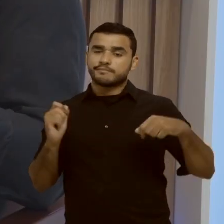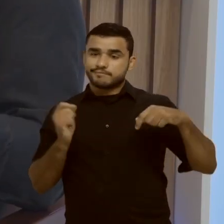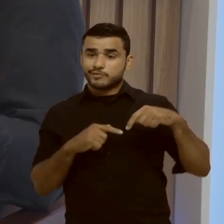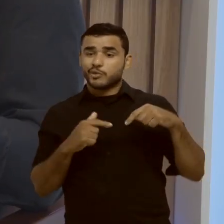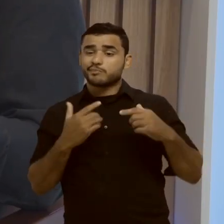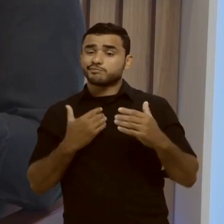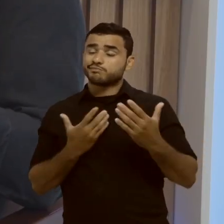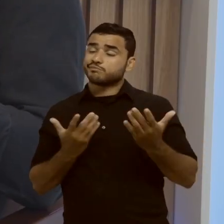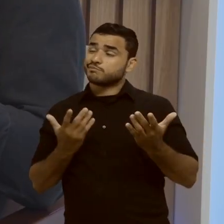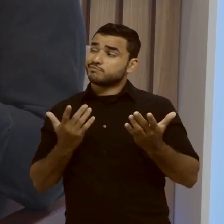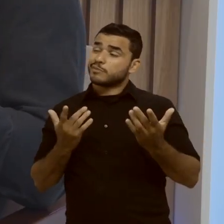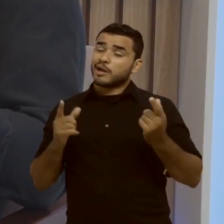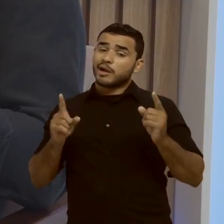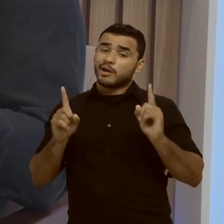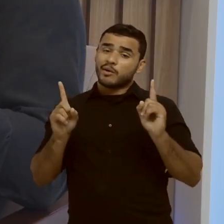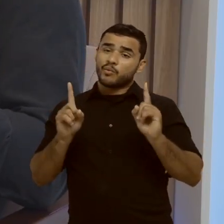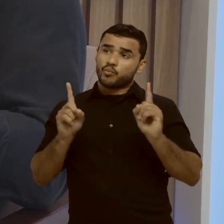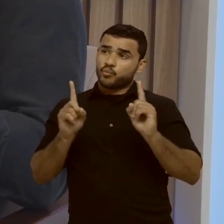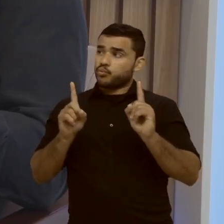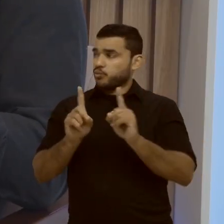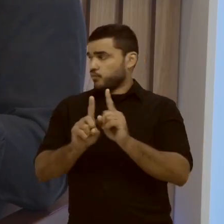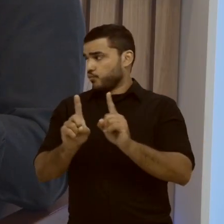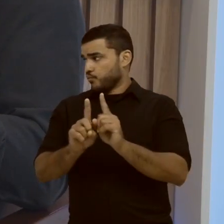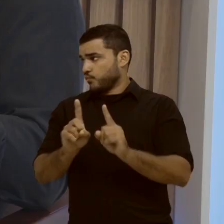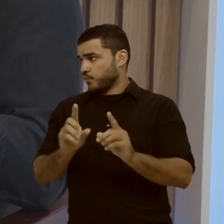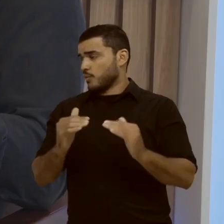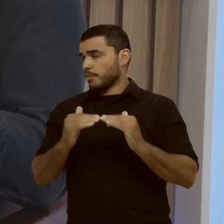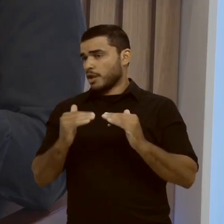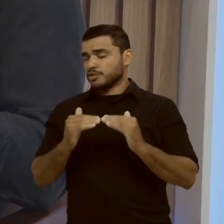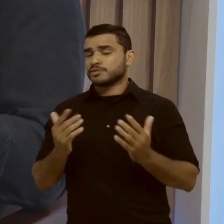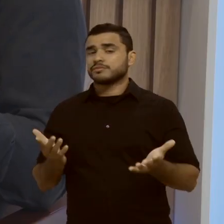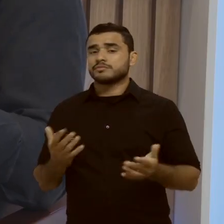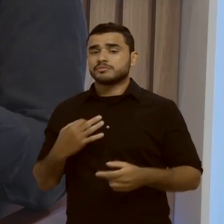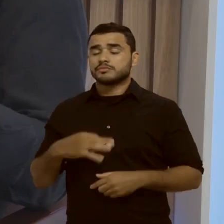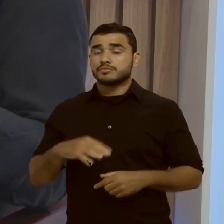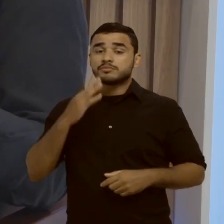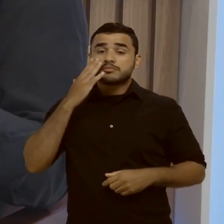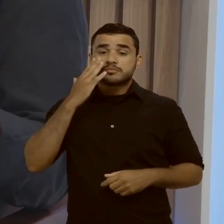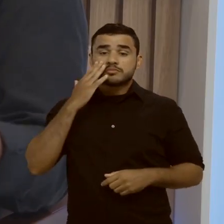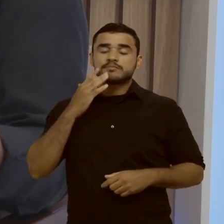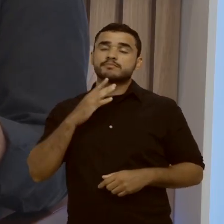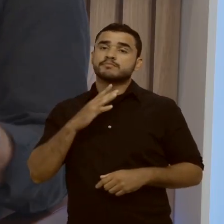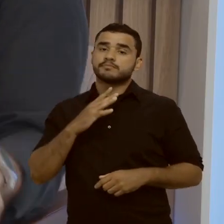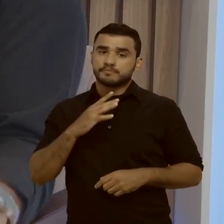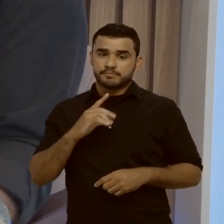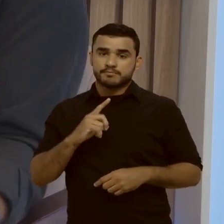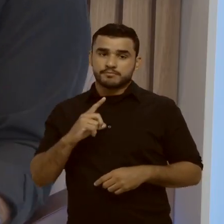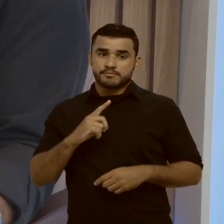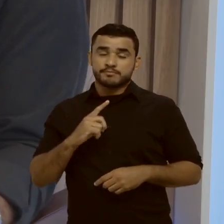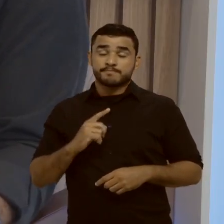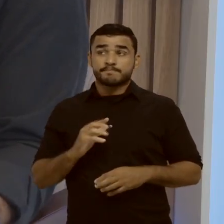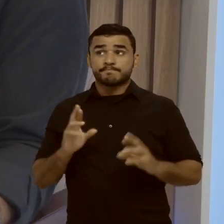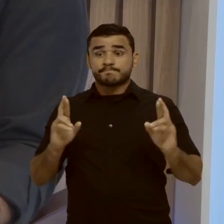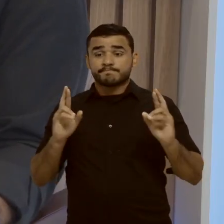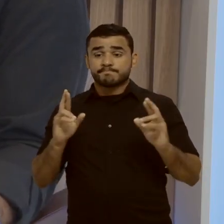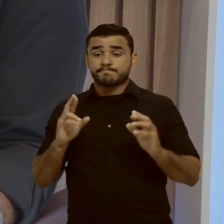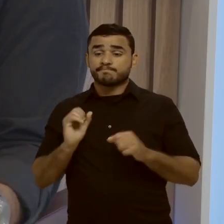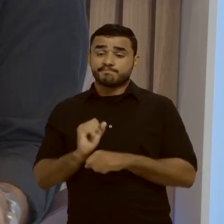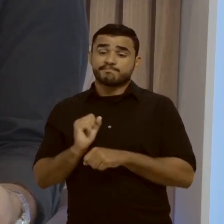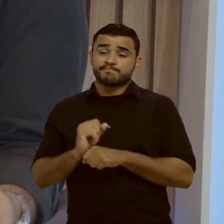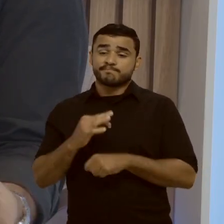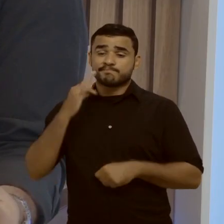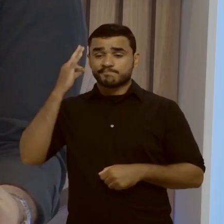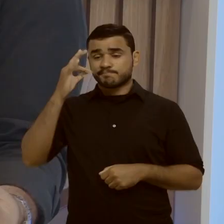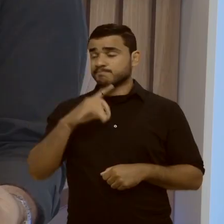antes. Infelizmente, o momento do Fortaleza é ruim, porém, a gente pode ter uma esperança, já que a equipe começou